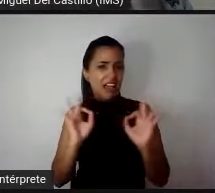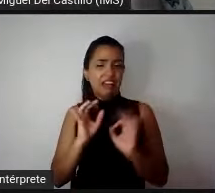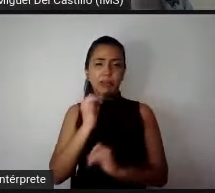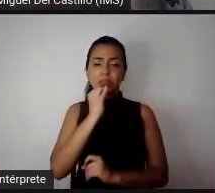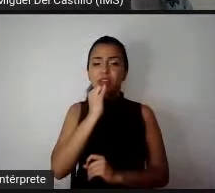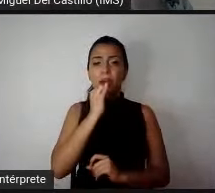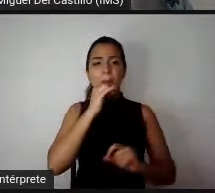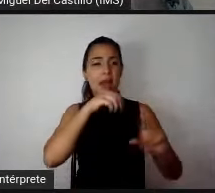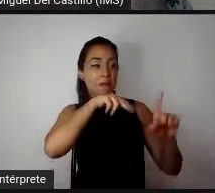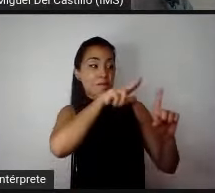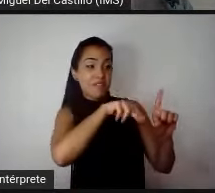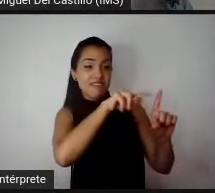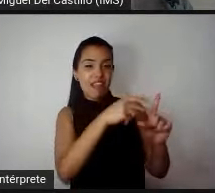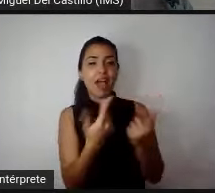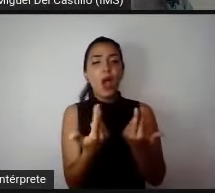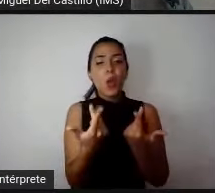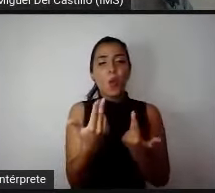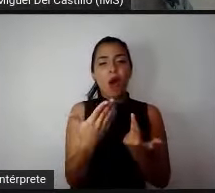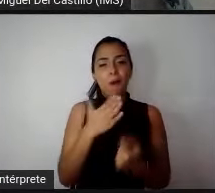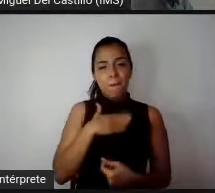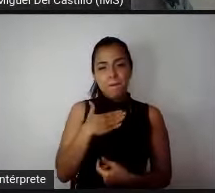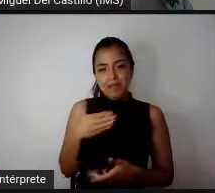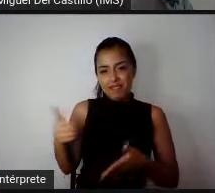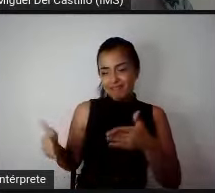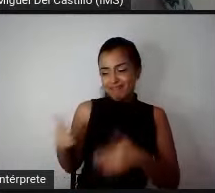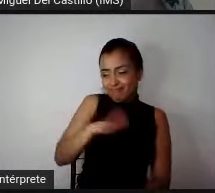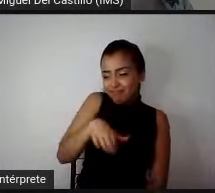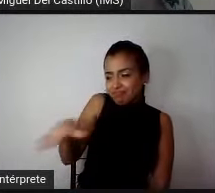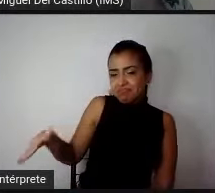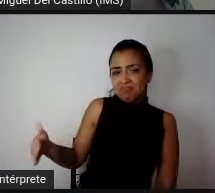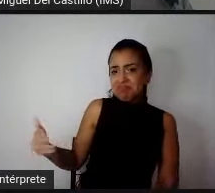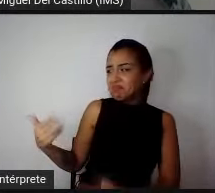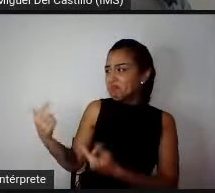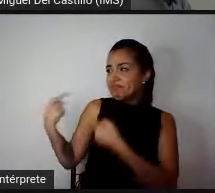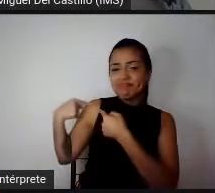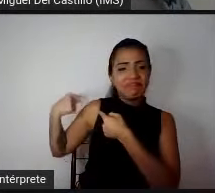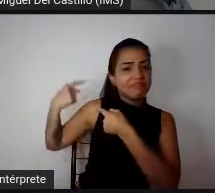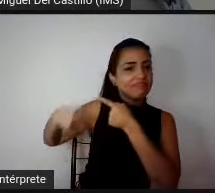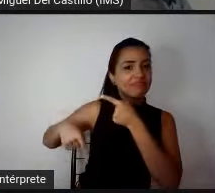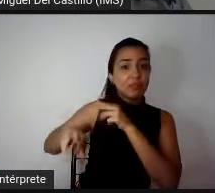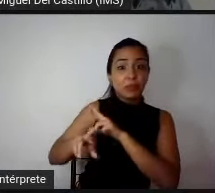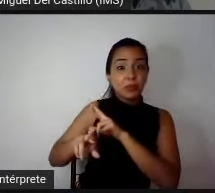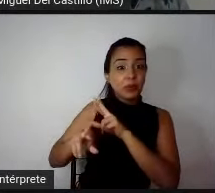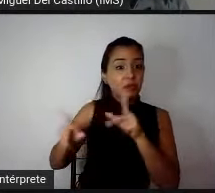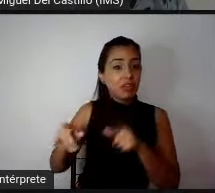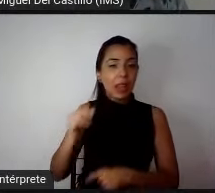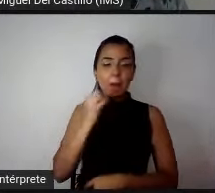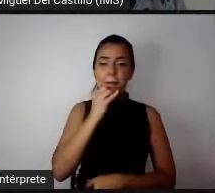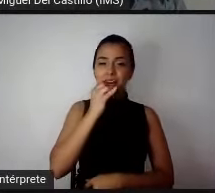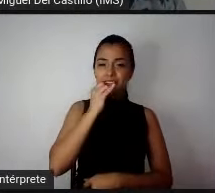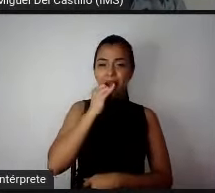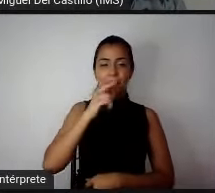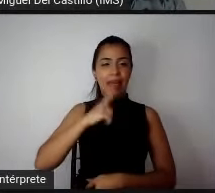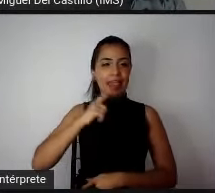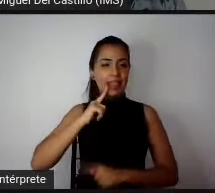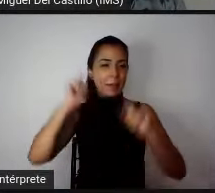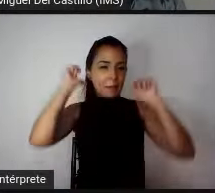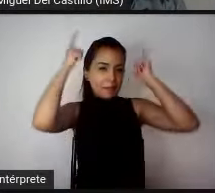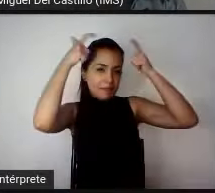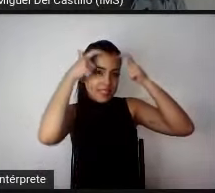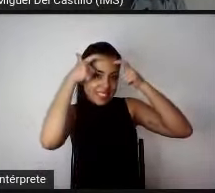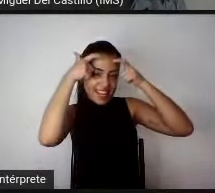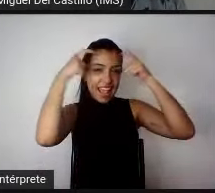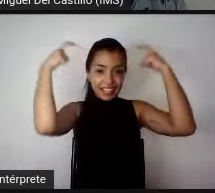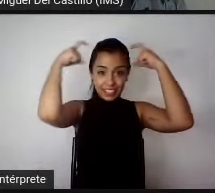como muitas crianças desenham bem. Eu, no máximo, fazia assim, Branca de Neve, com sua blusinha e tal, mas não